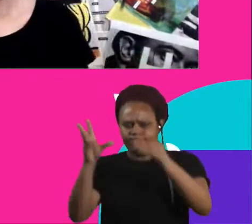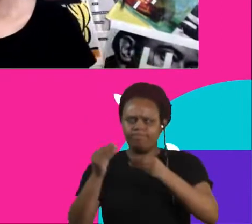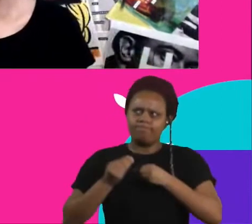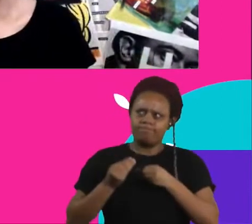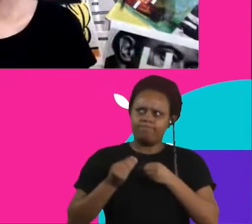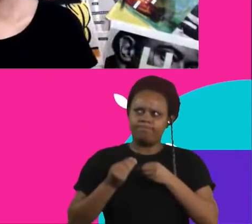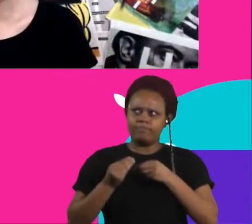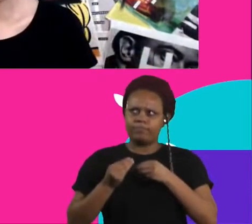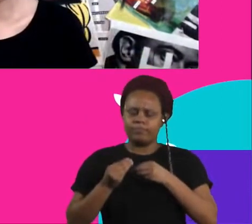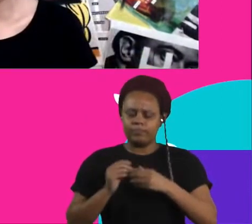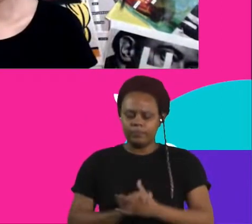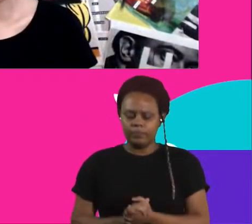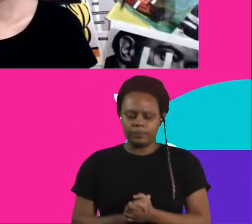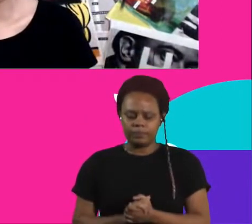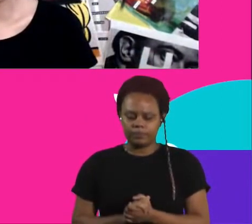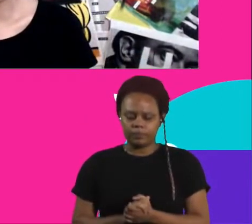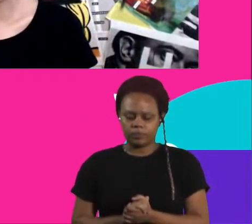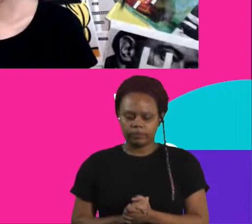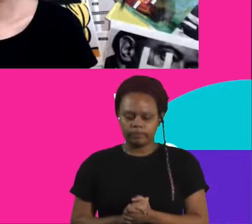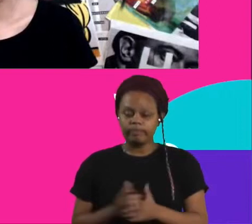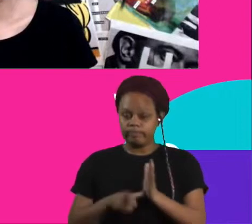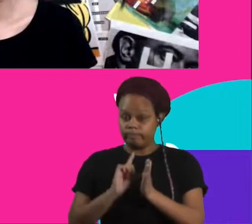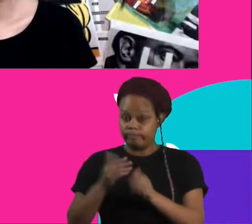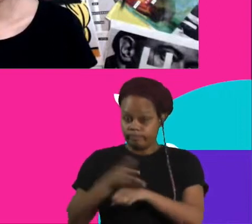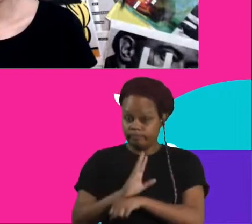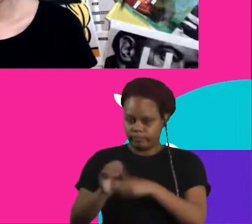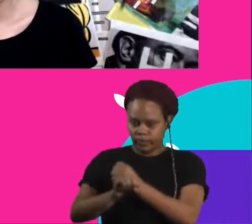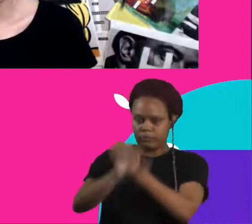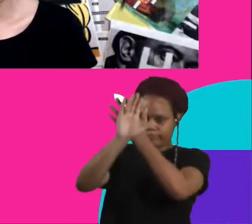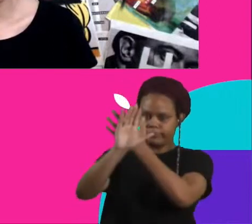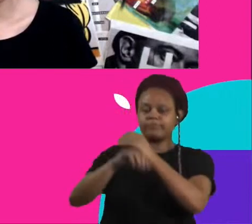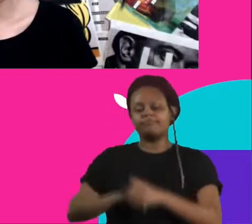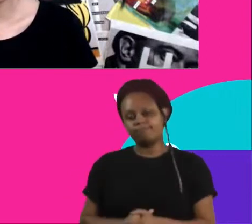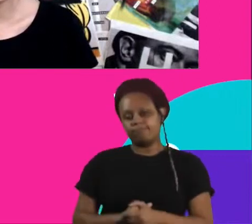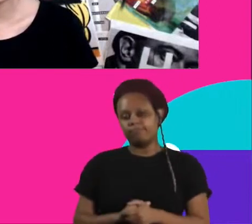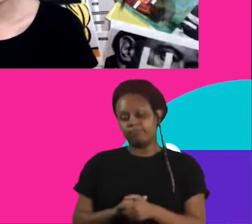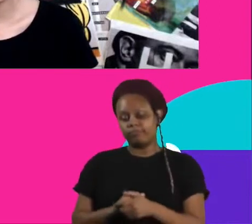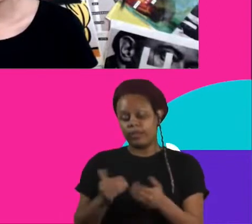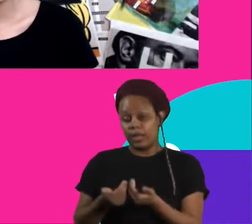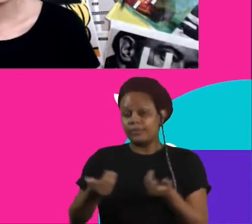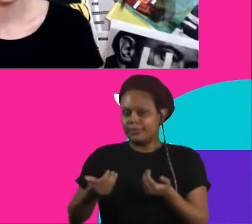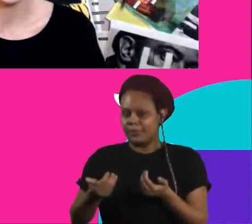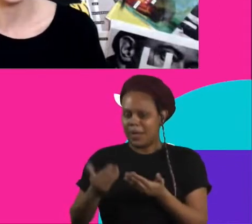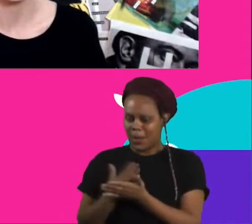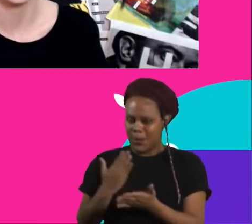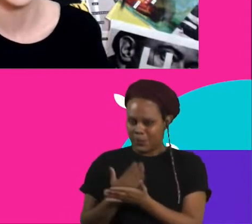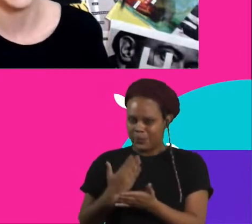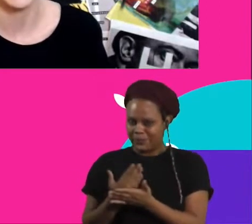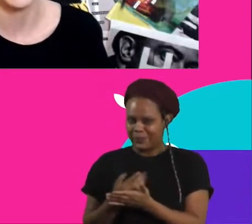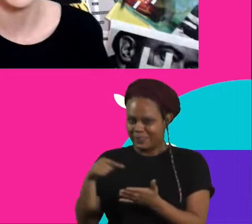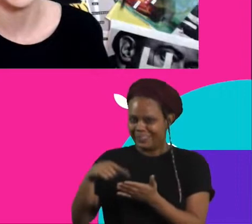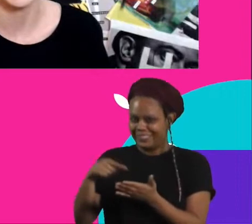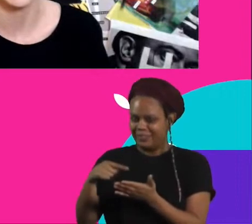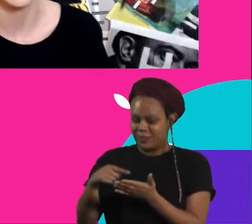E olha que interessante, um pouco antes de eu entrar aqui ao vivo, eu separei um livro, esse sim eu tenho em minhas mãos, e foi você